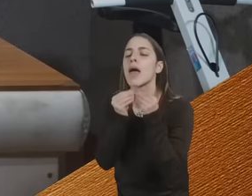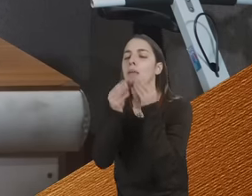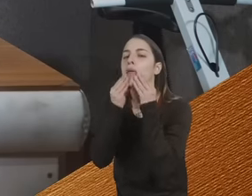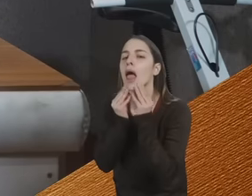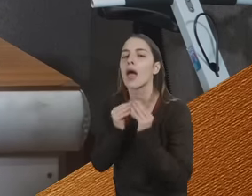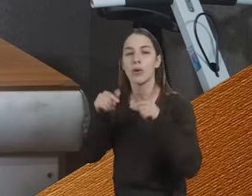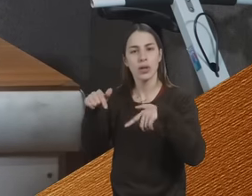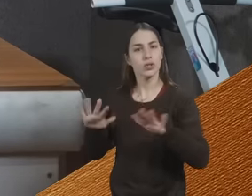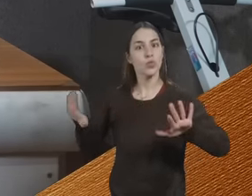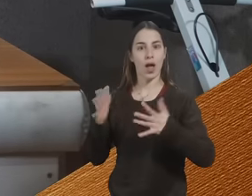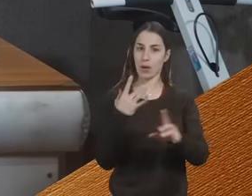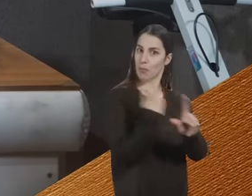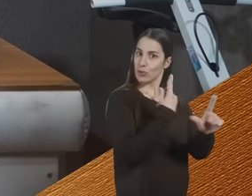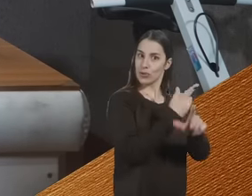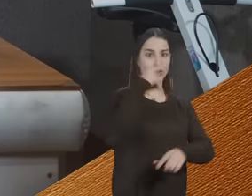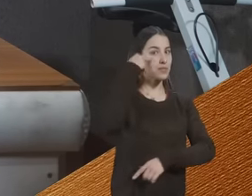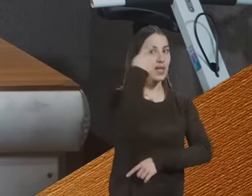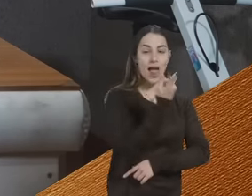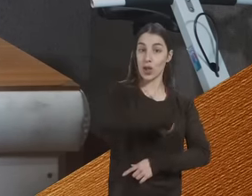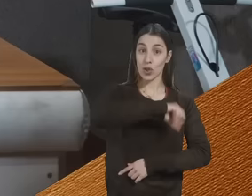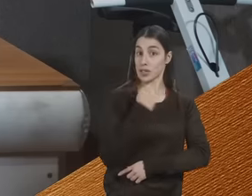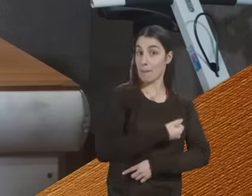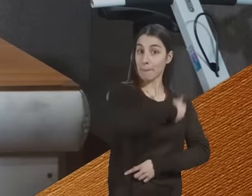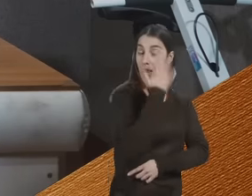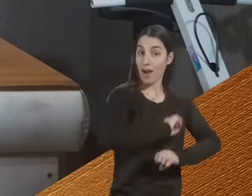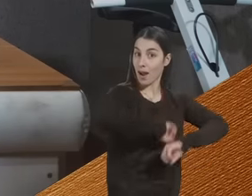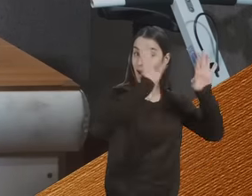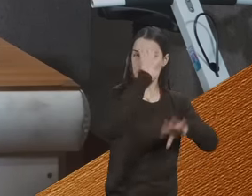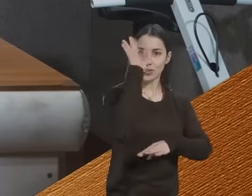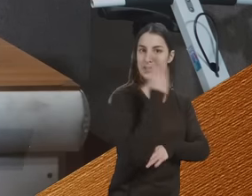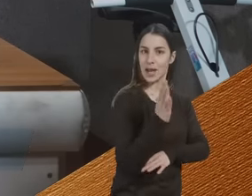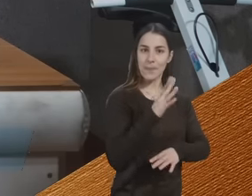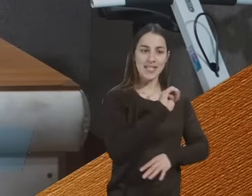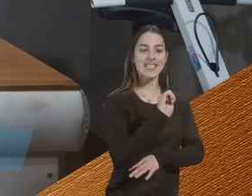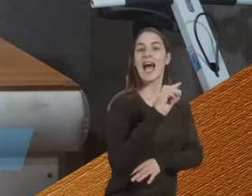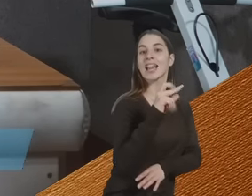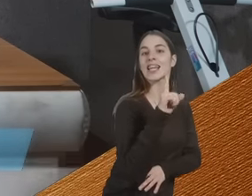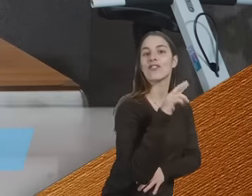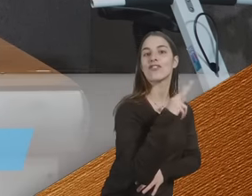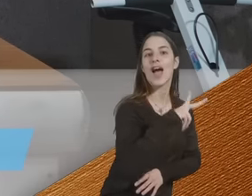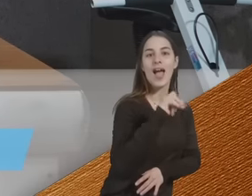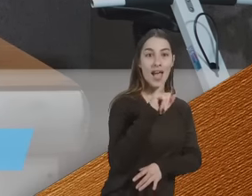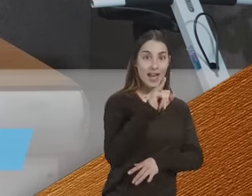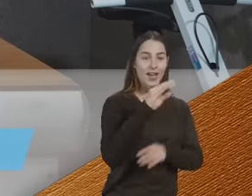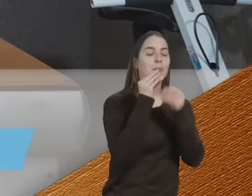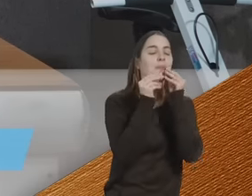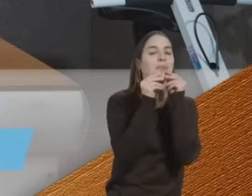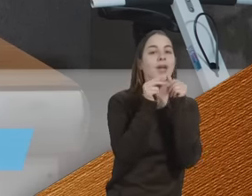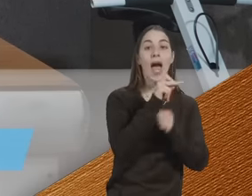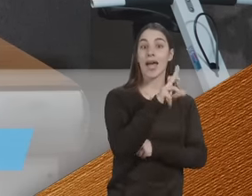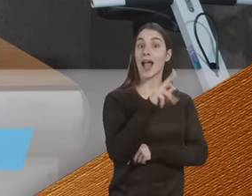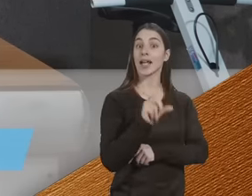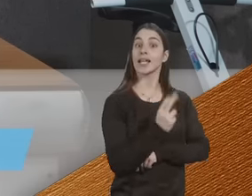Joana, hoje trago-lhe um produto especial. A nossa manhã, como é óbvio, salivai aracnia. Baba de